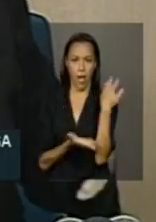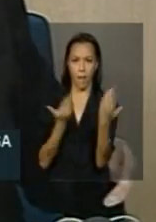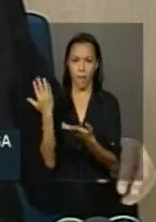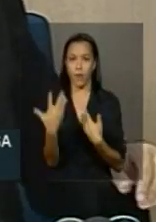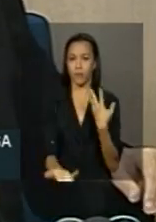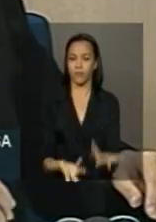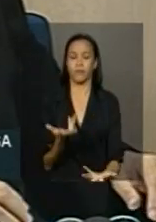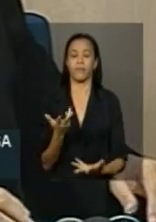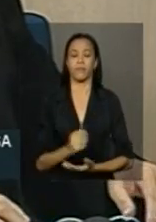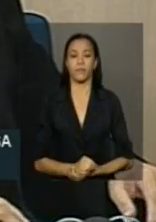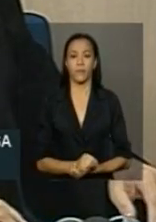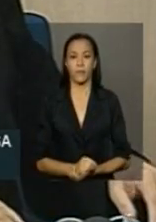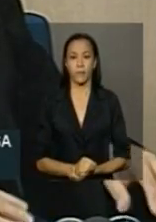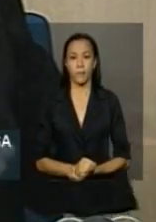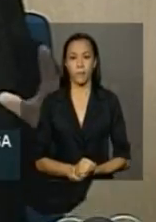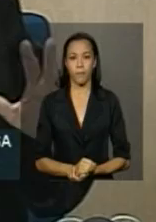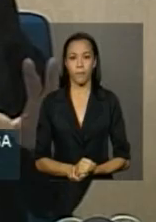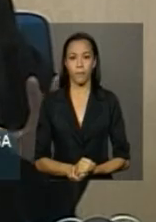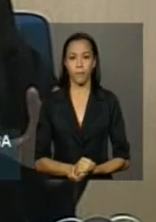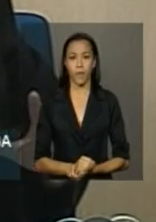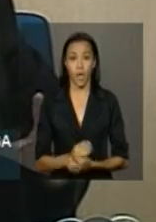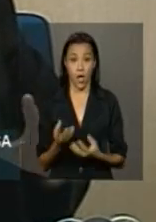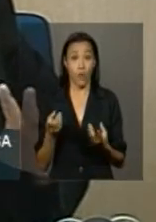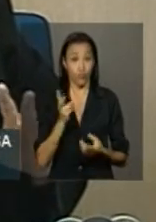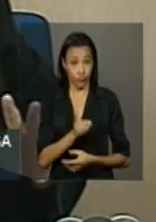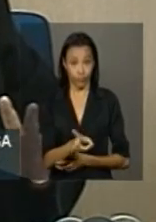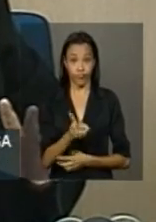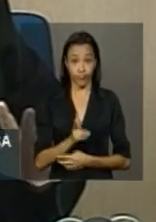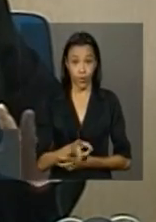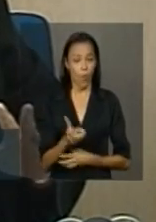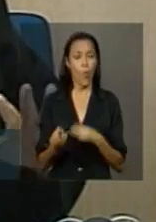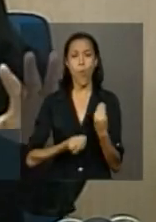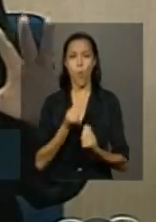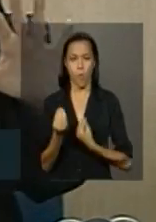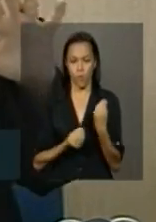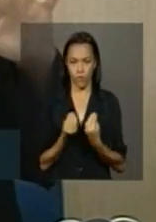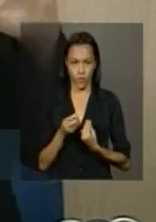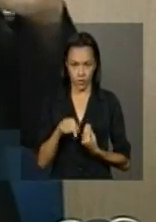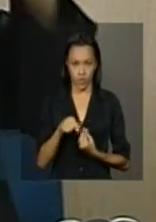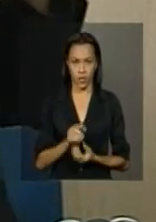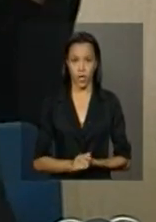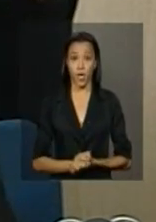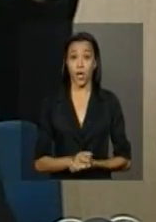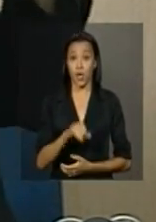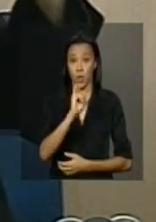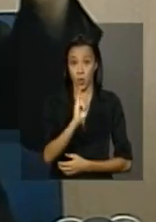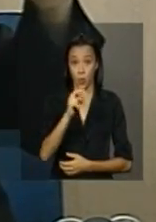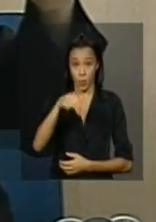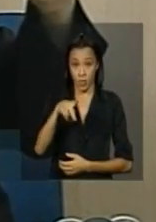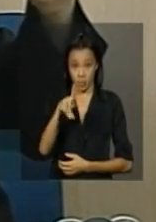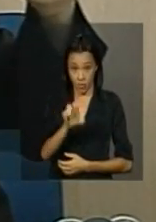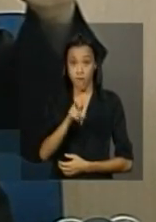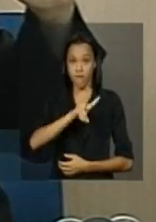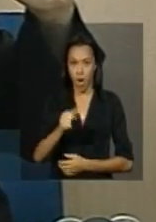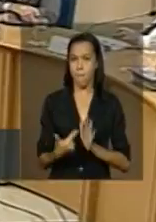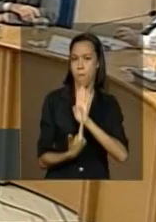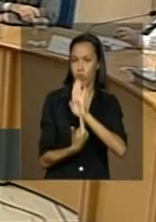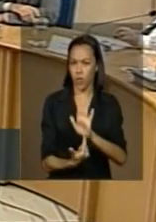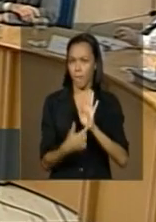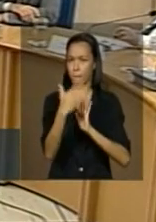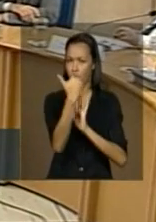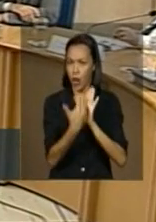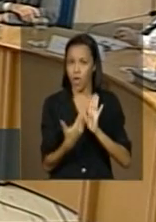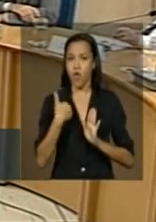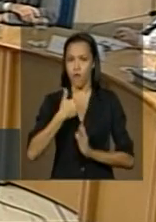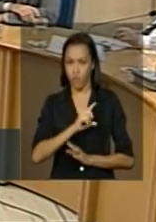assim tá eh como é de rotina como é que é o procedimento a o IMP vai apresentar os dados Ok eu